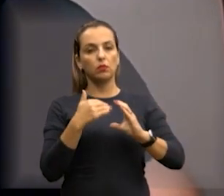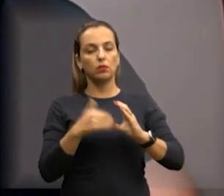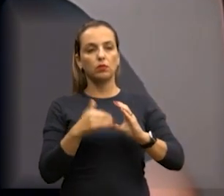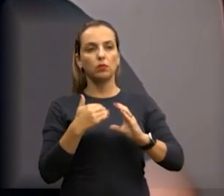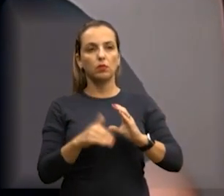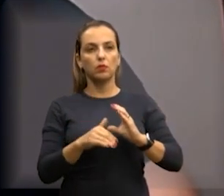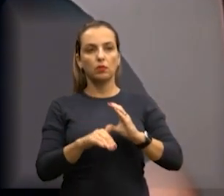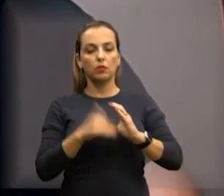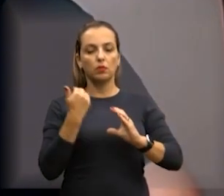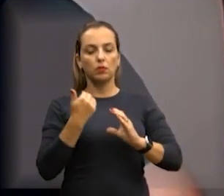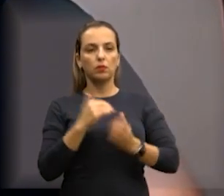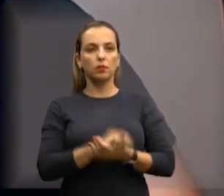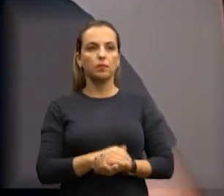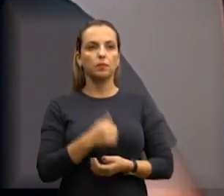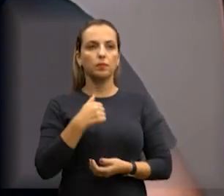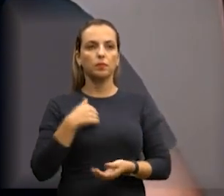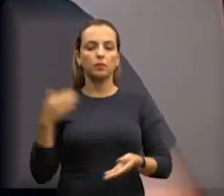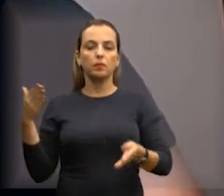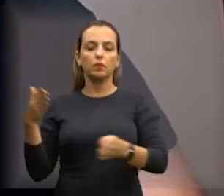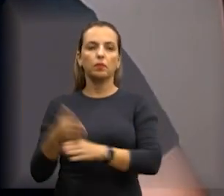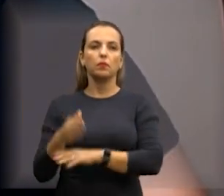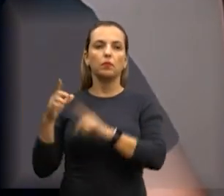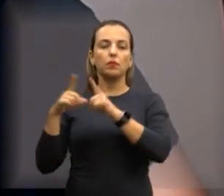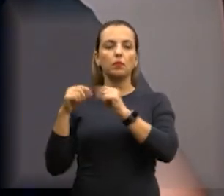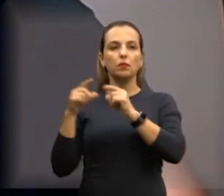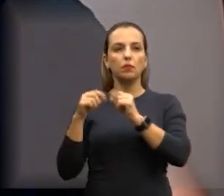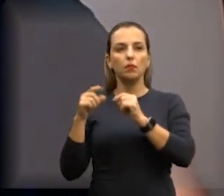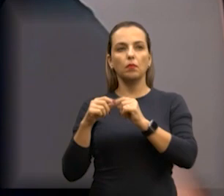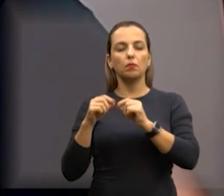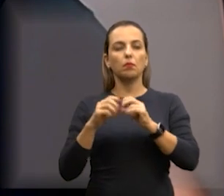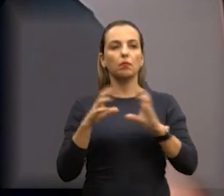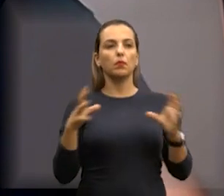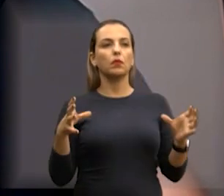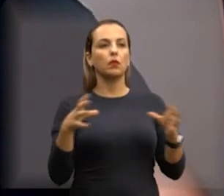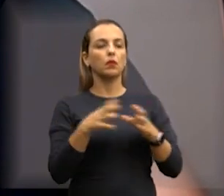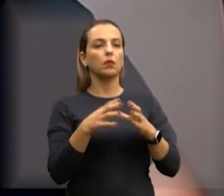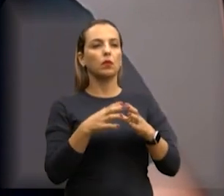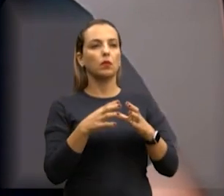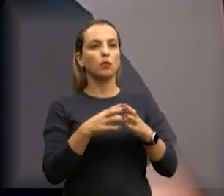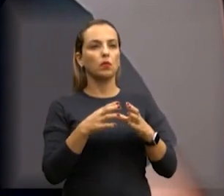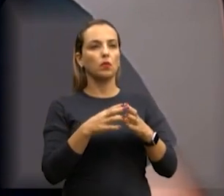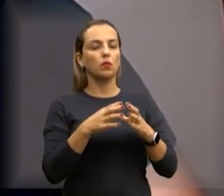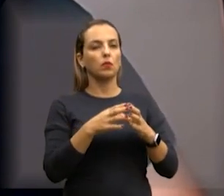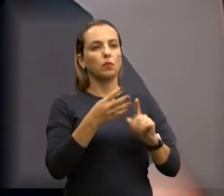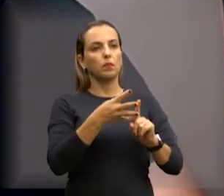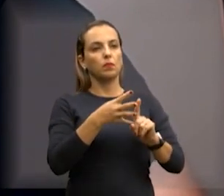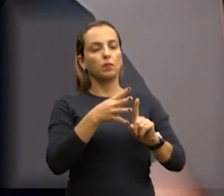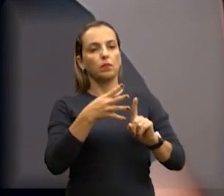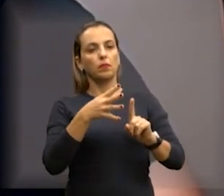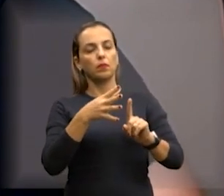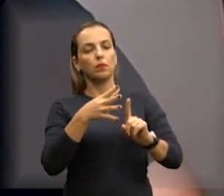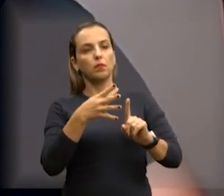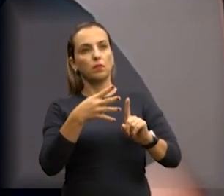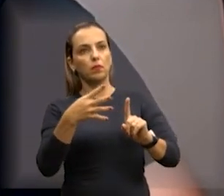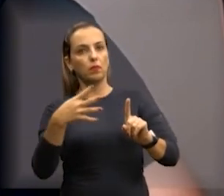Como todos sabem, eu estive em Brasília por Encontro Nacional de LGBTs eleitos e eleitas.